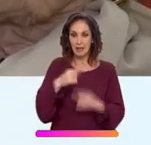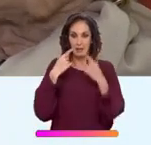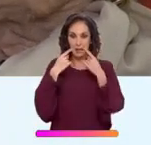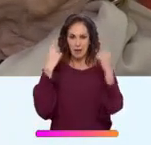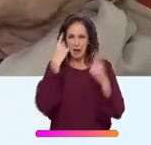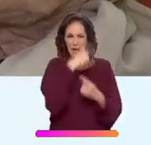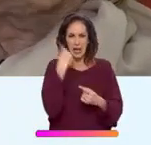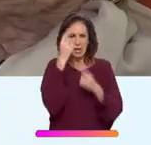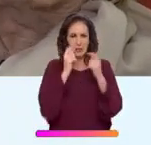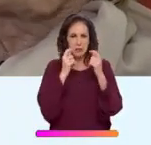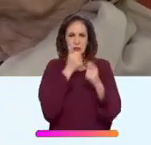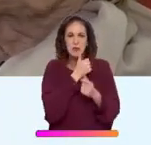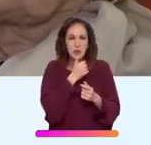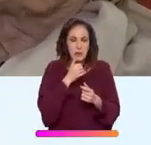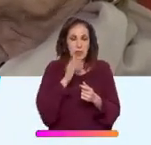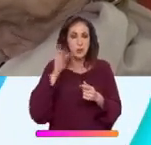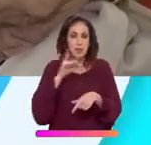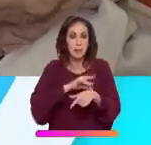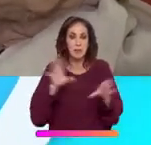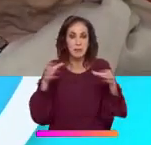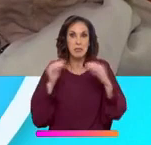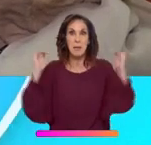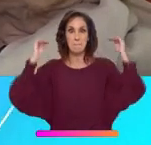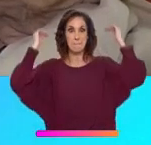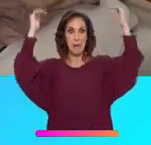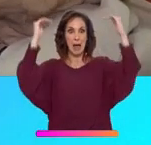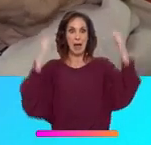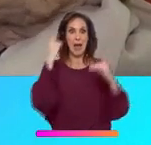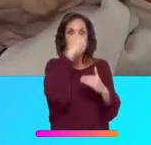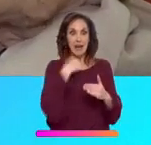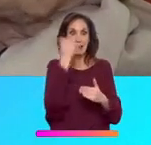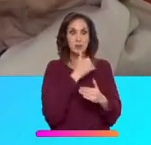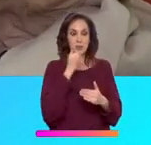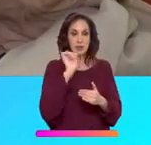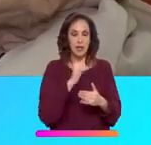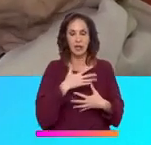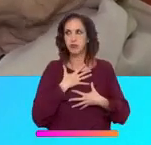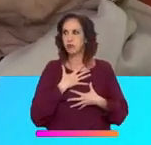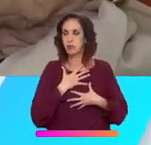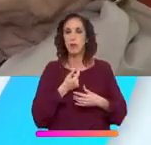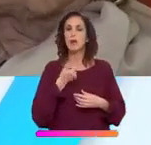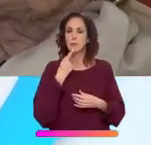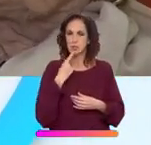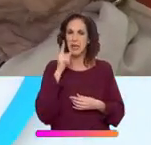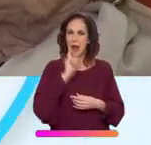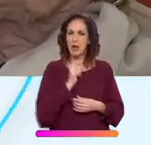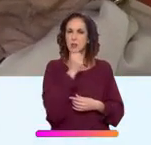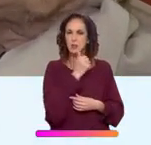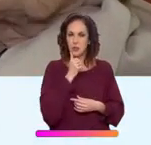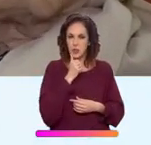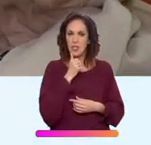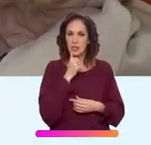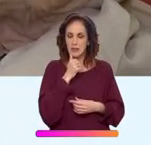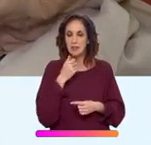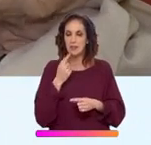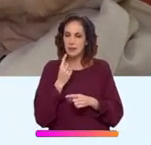sofrimento quando a pandemia estava no auge, porque vi que ela sofria ao mesmo tempo